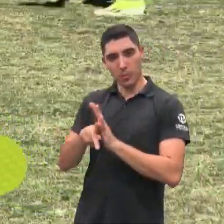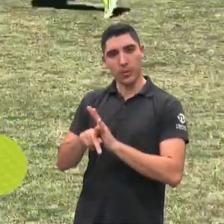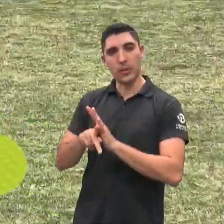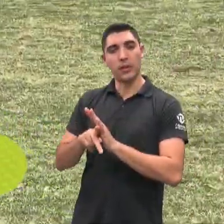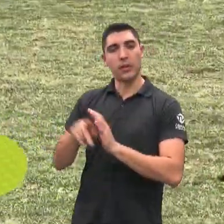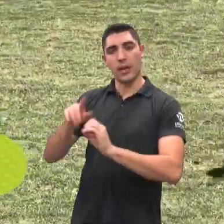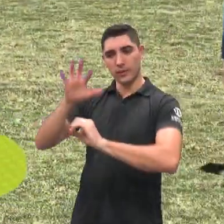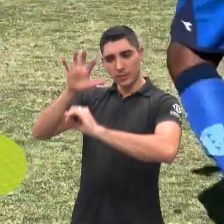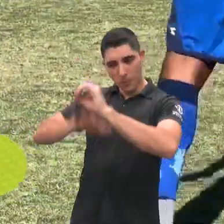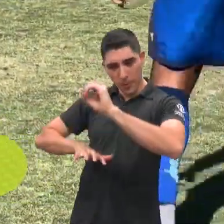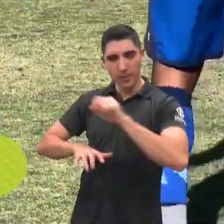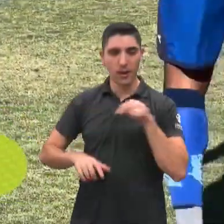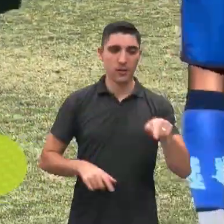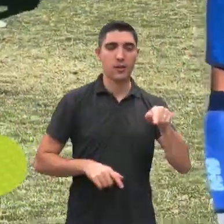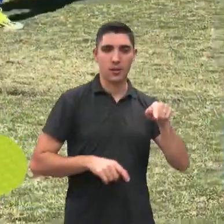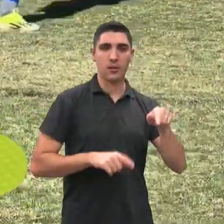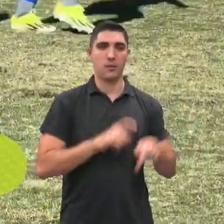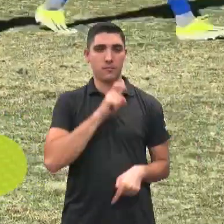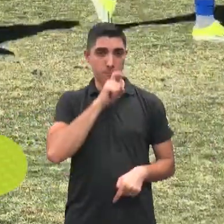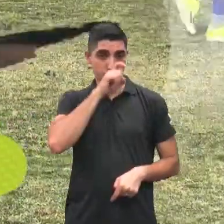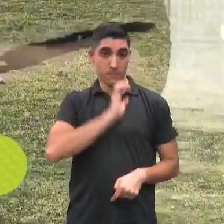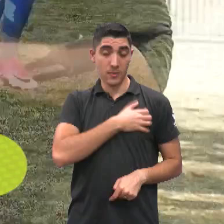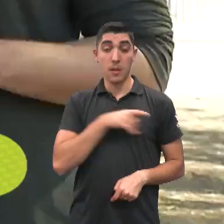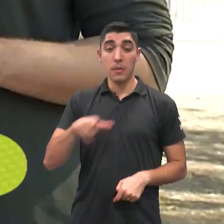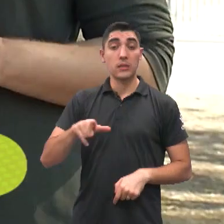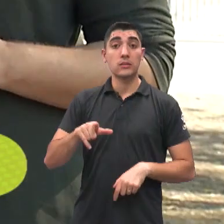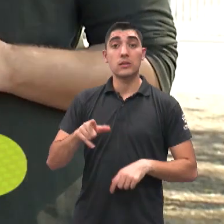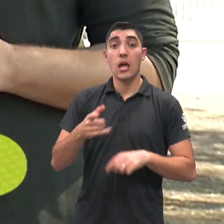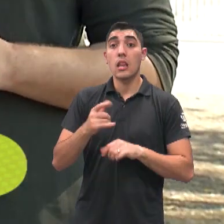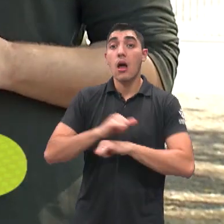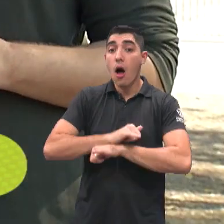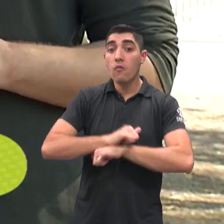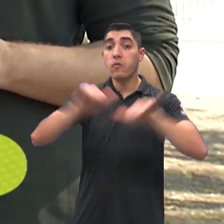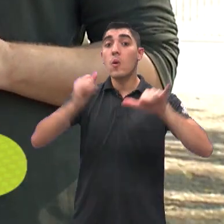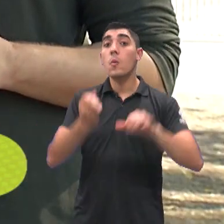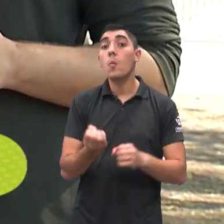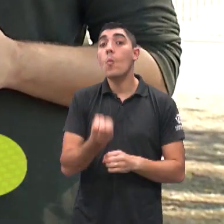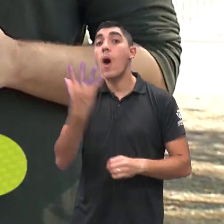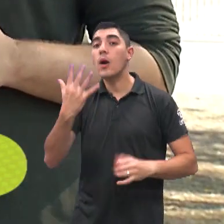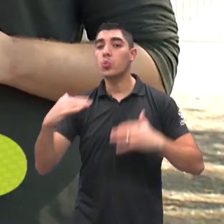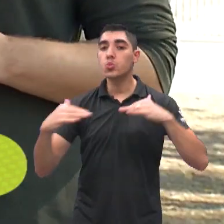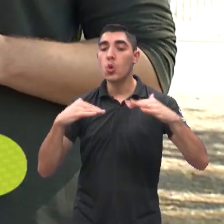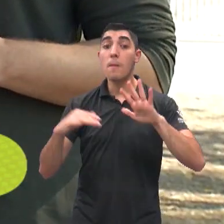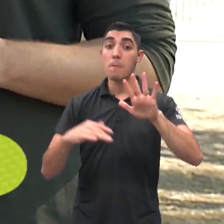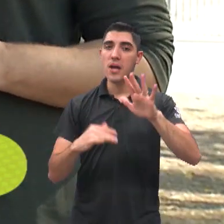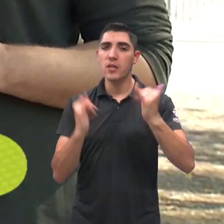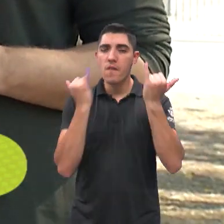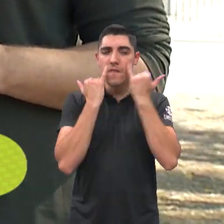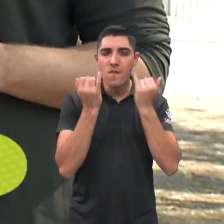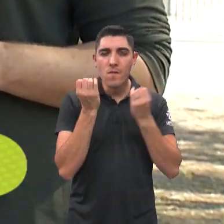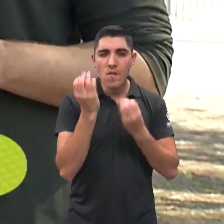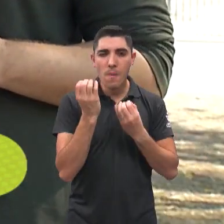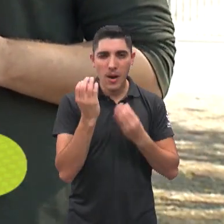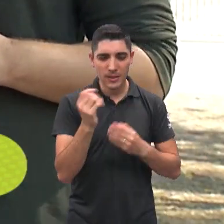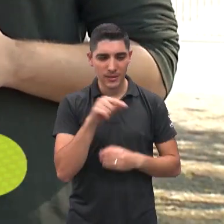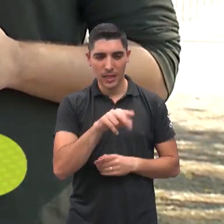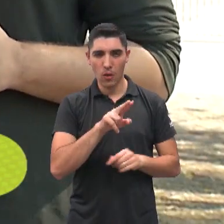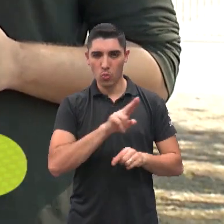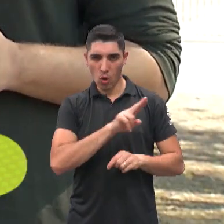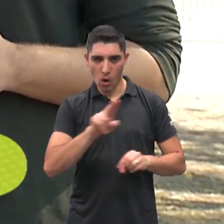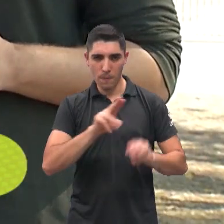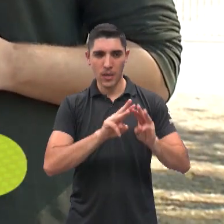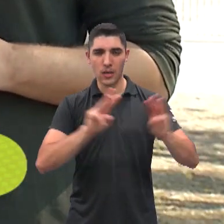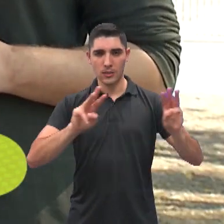E as equipes não divulgam o resultado da partida, mas segundo informações do site jogandojuntos.com.br